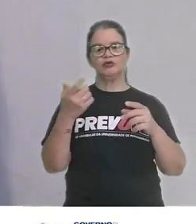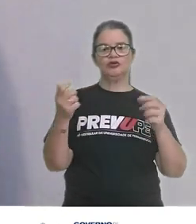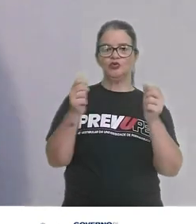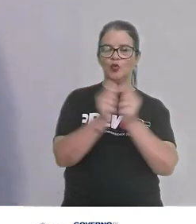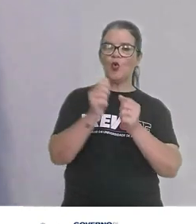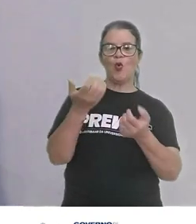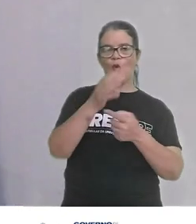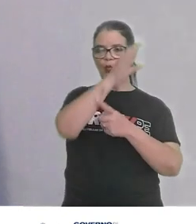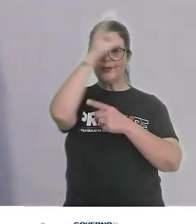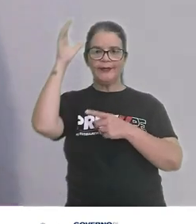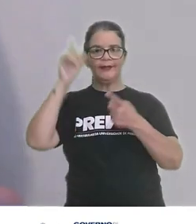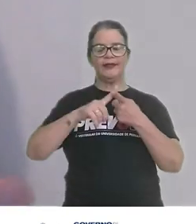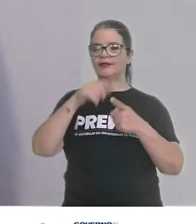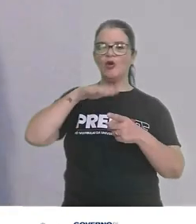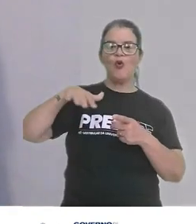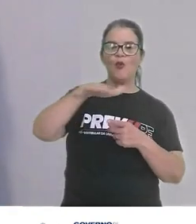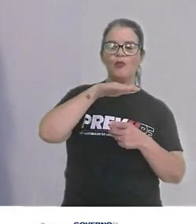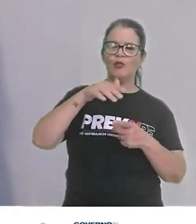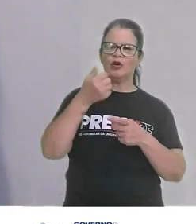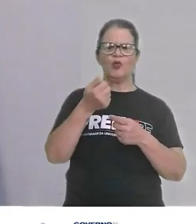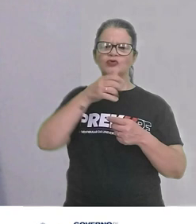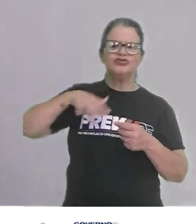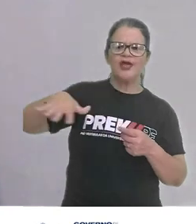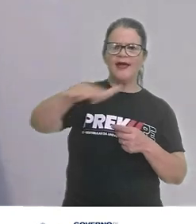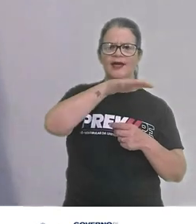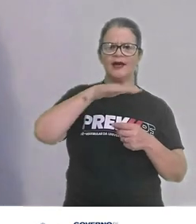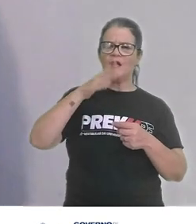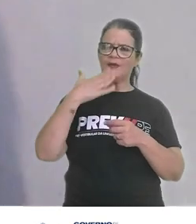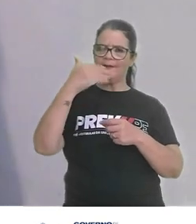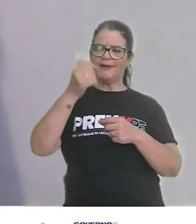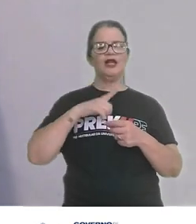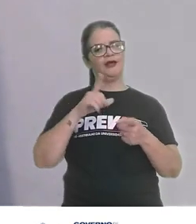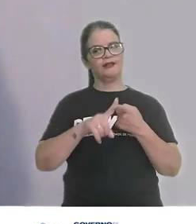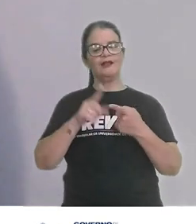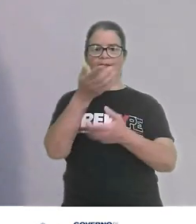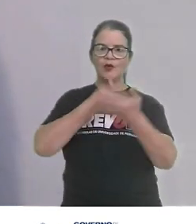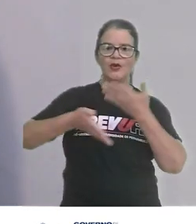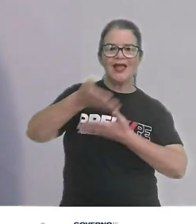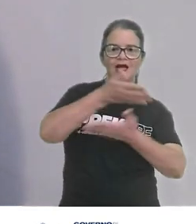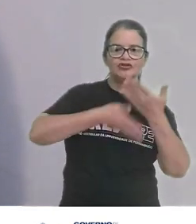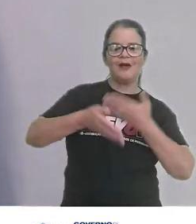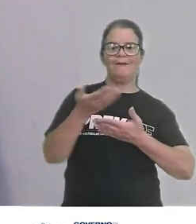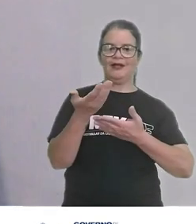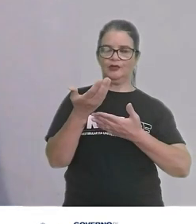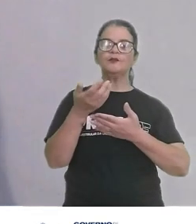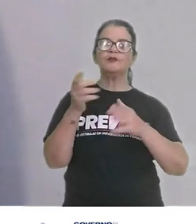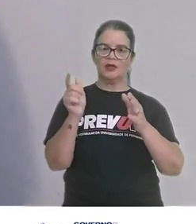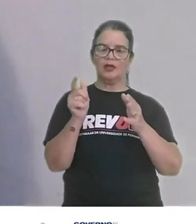o cliente, com o público, de modo geral, para melhorar na questão do engajamento das